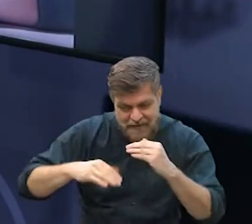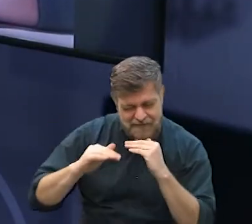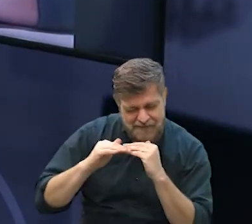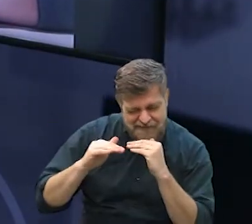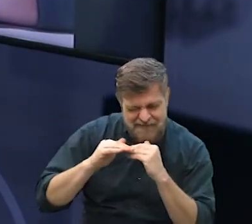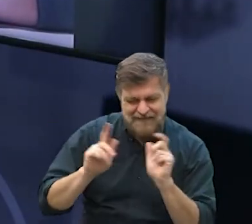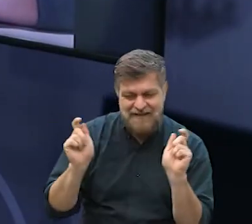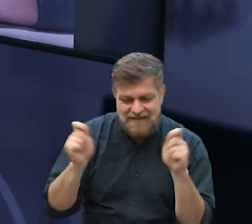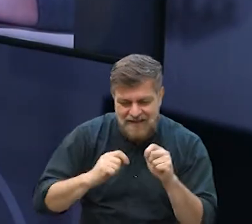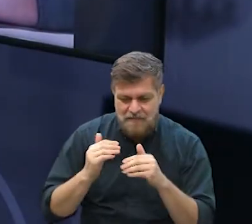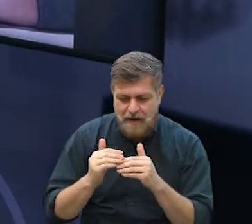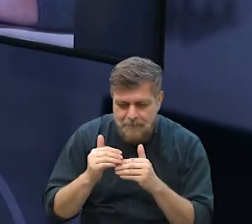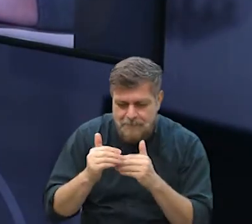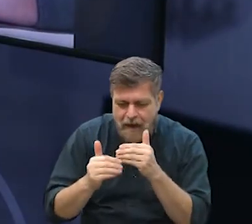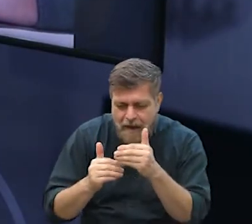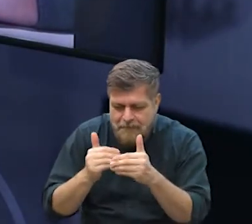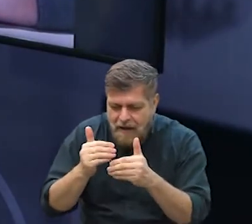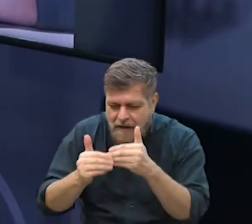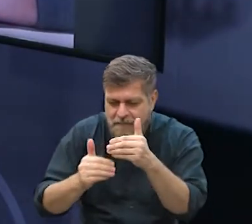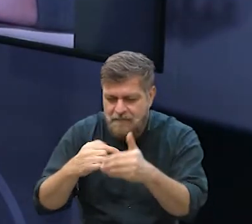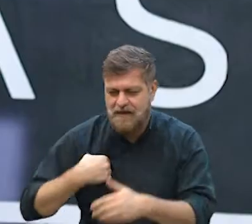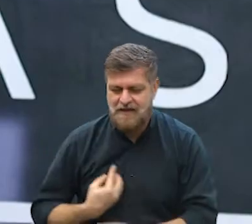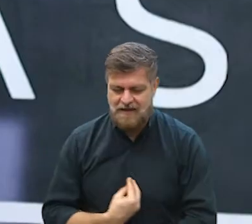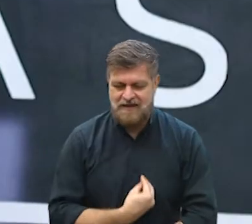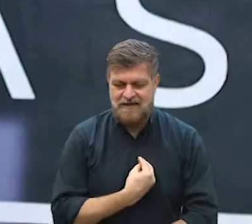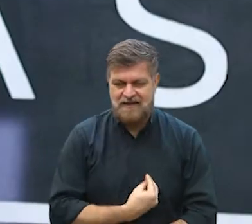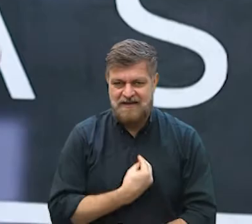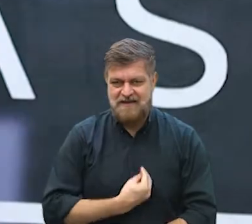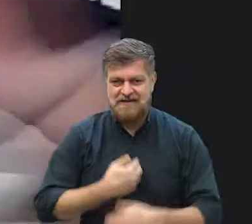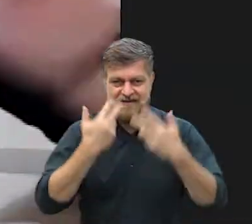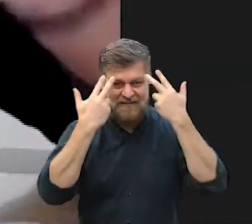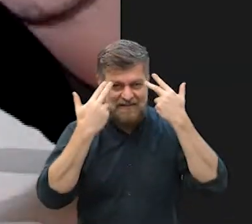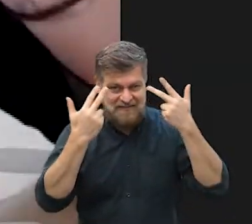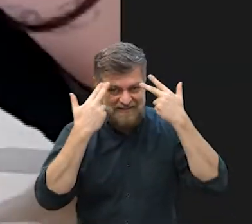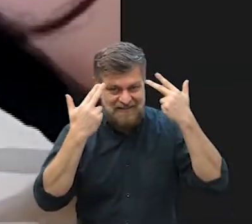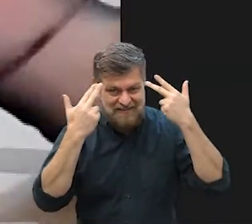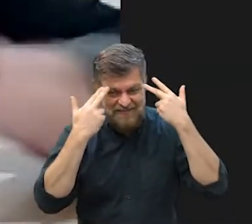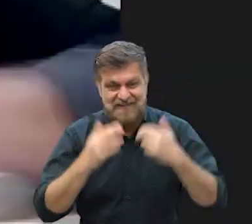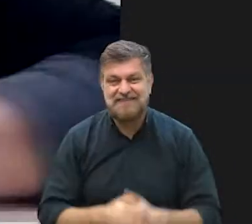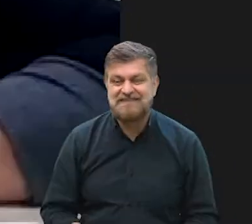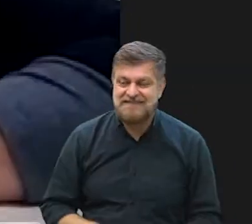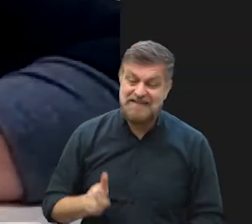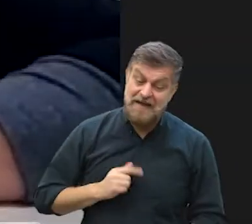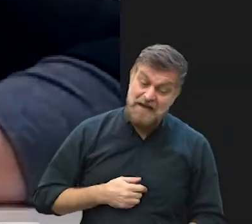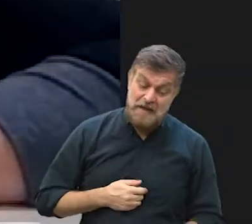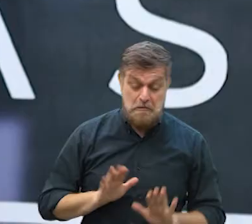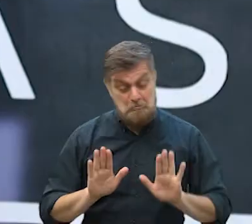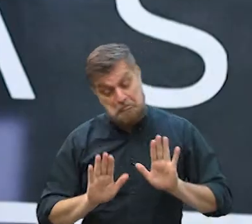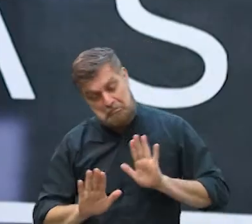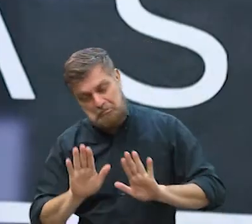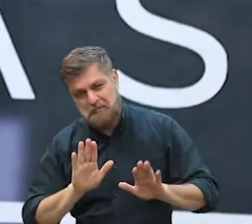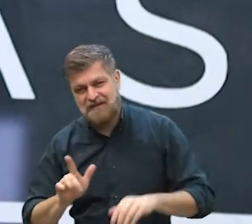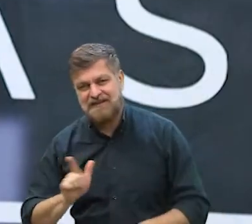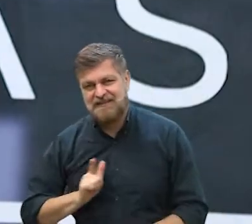ir gradativamente voltando à nossa normalidade. Se aqui a normalidade vai voltar, né? Tem que ser bem entre aspas,